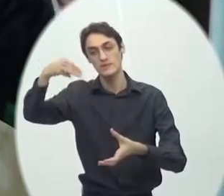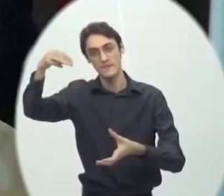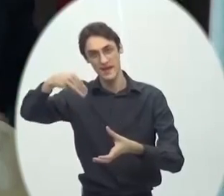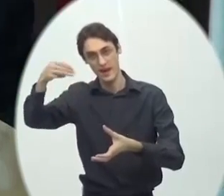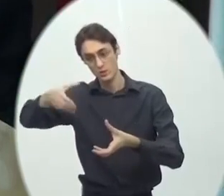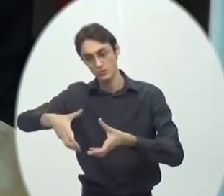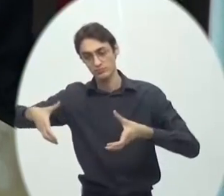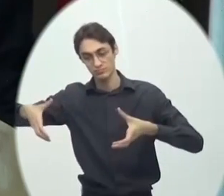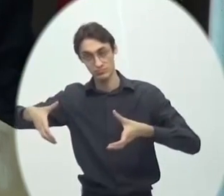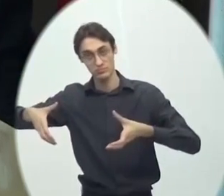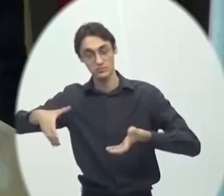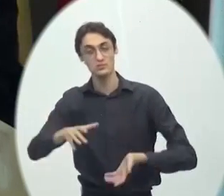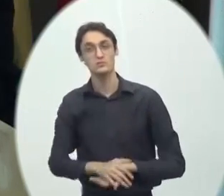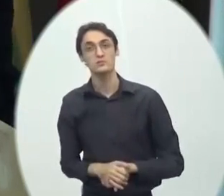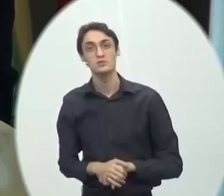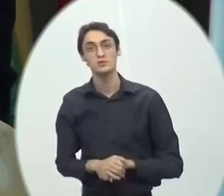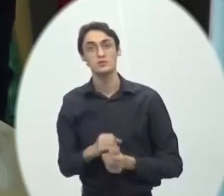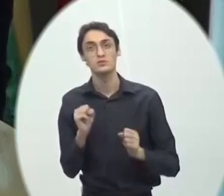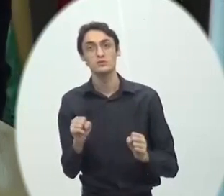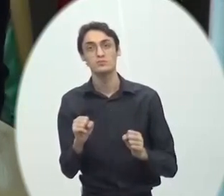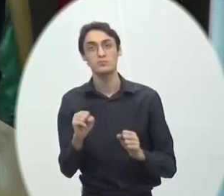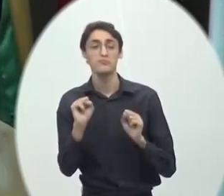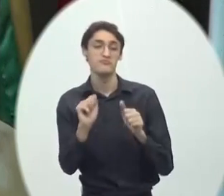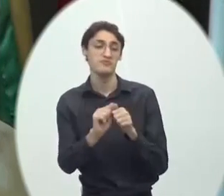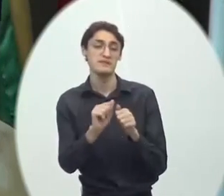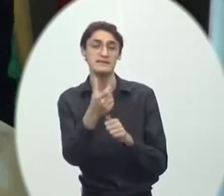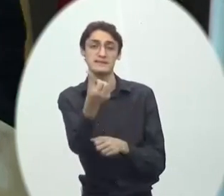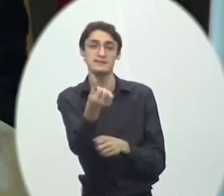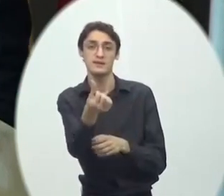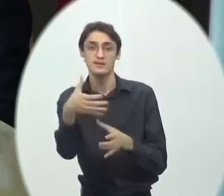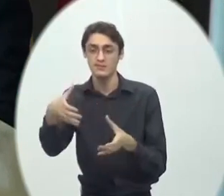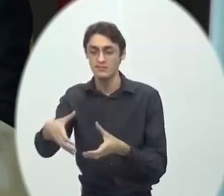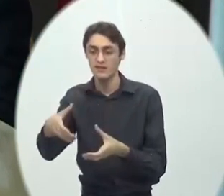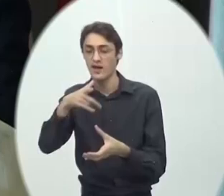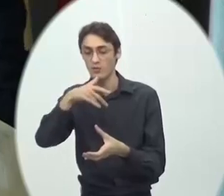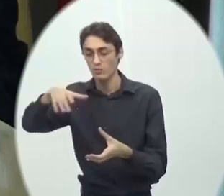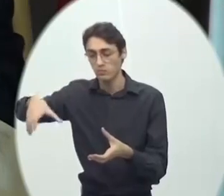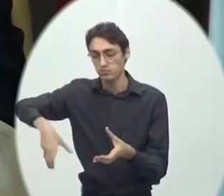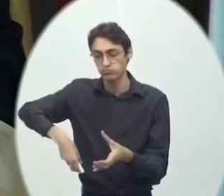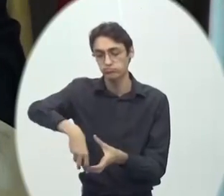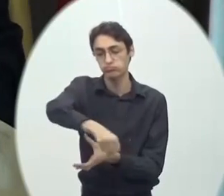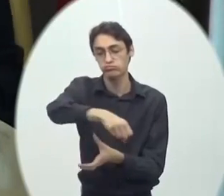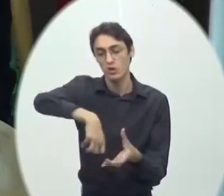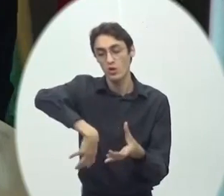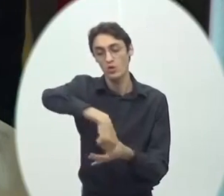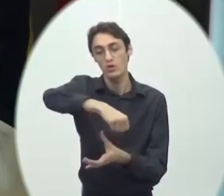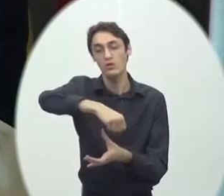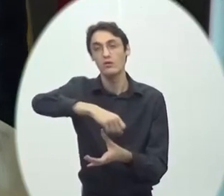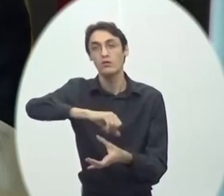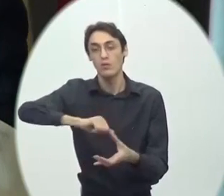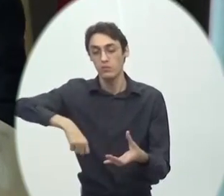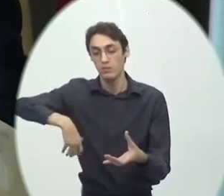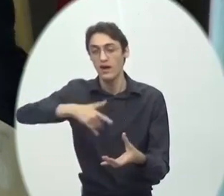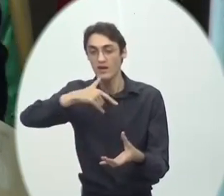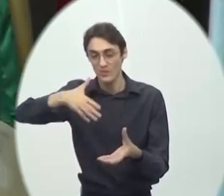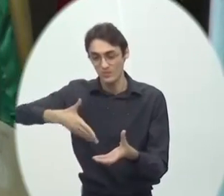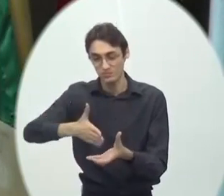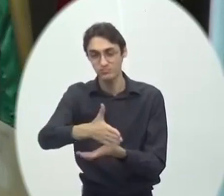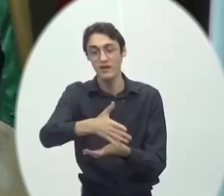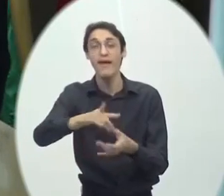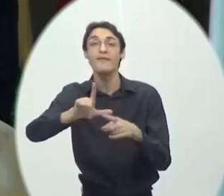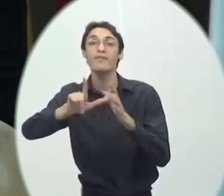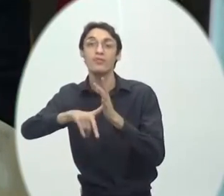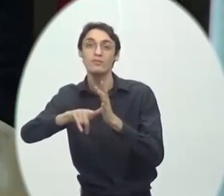de lateral. Podia fazer 6 metros e deixar fluir 6 metros. Depois, libera outro lado, faz... É assim